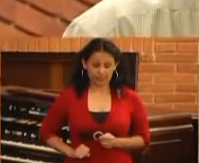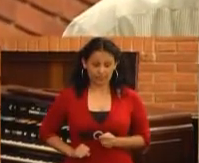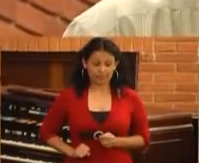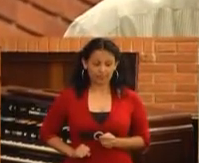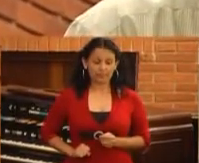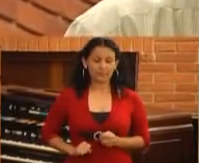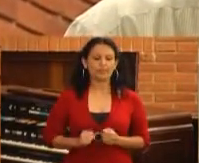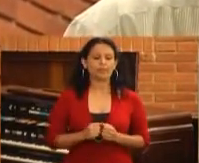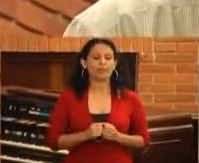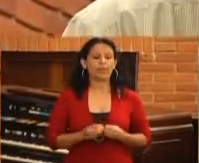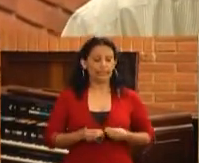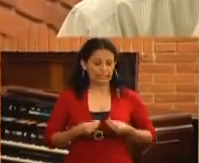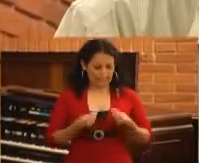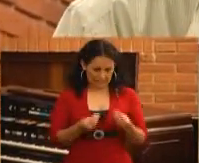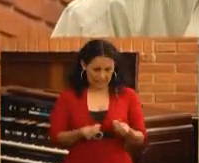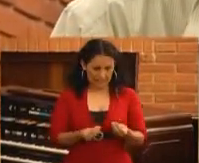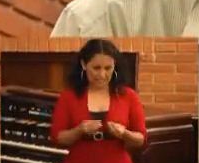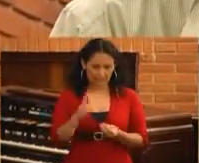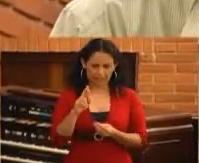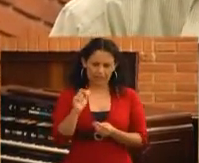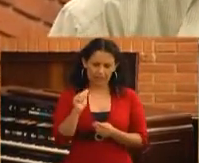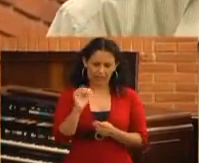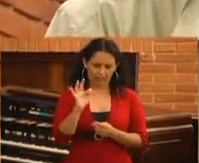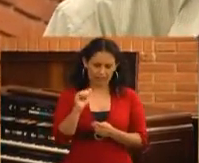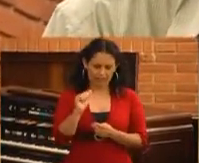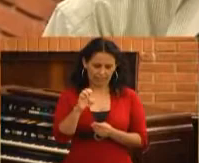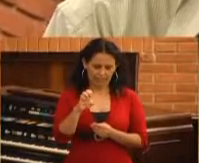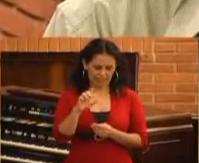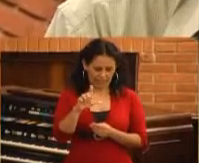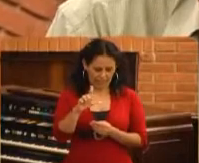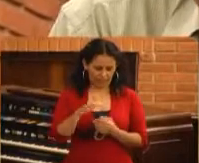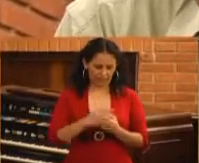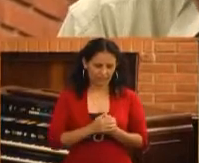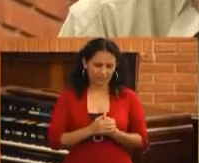dá ao Rafael